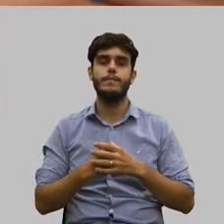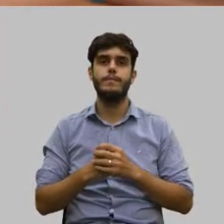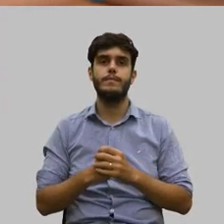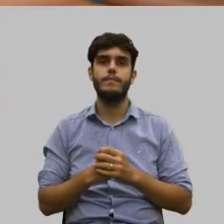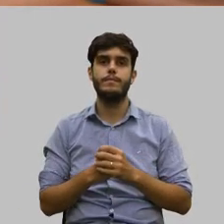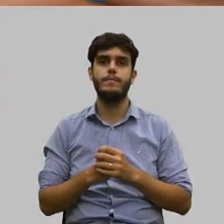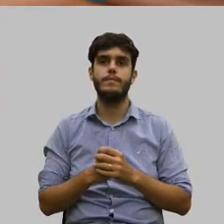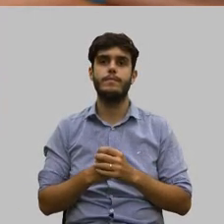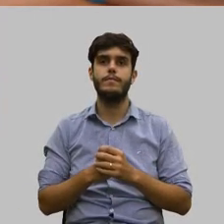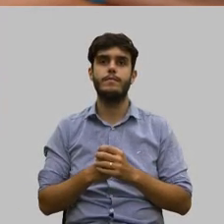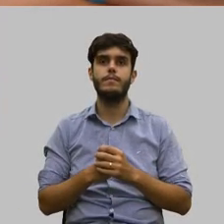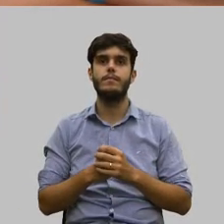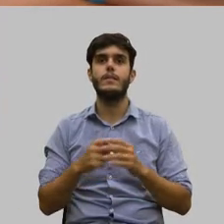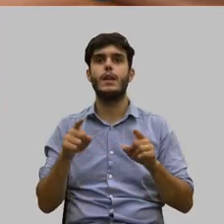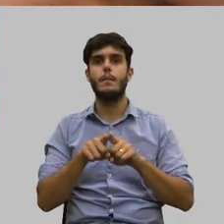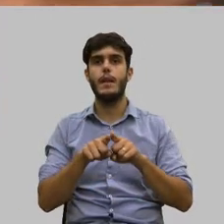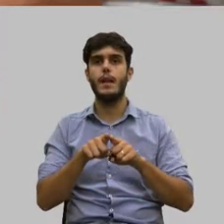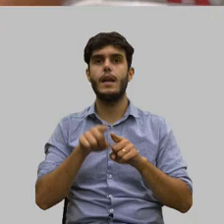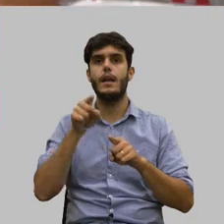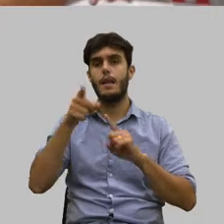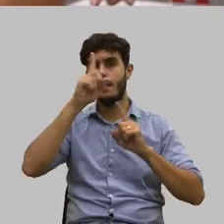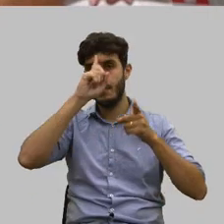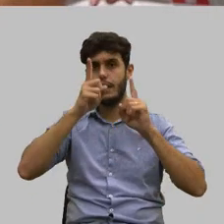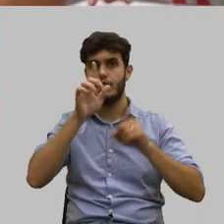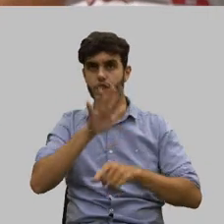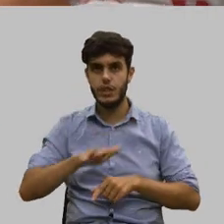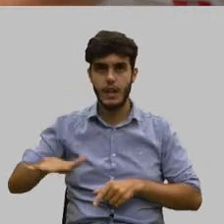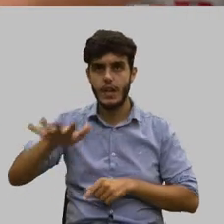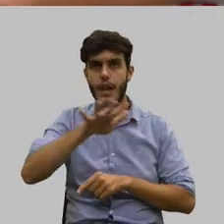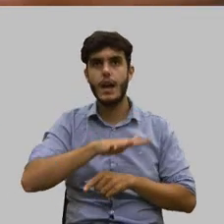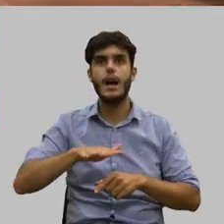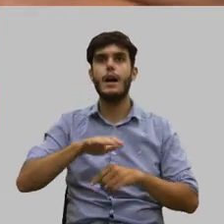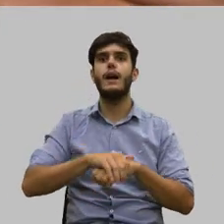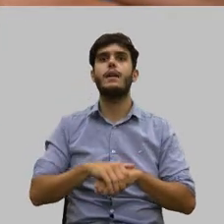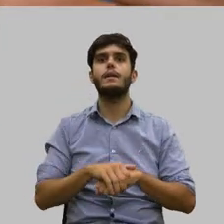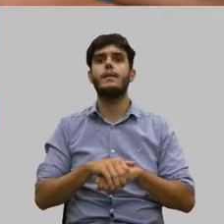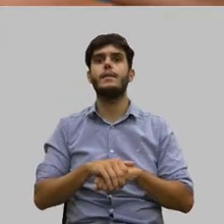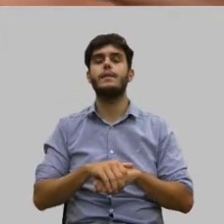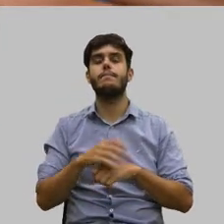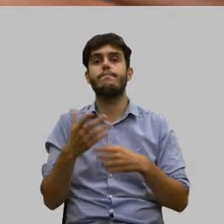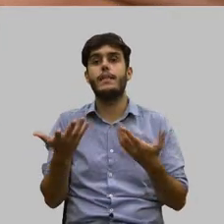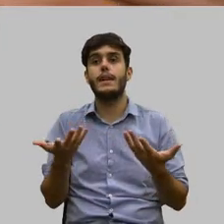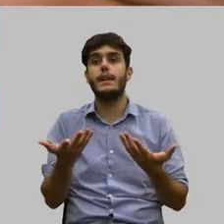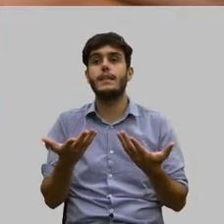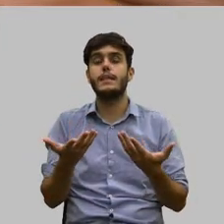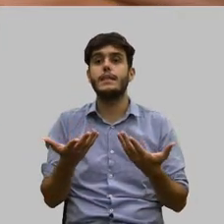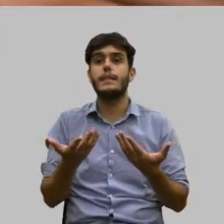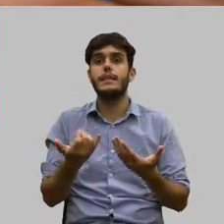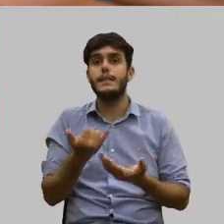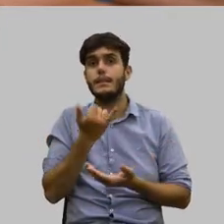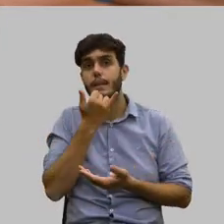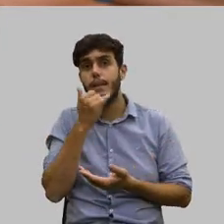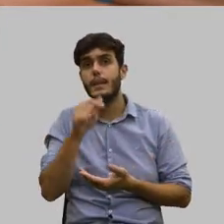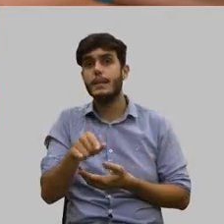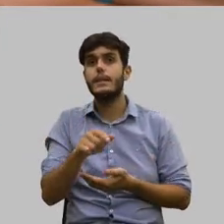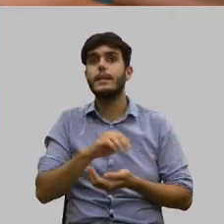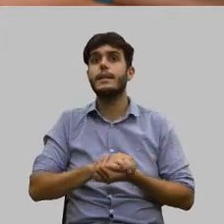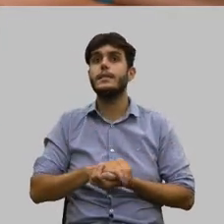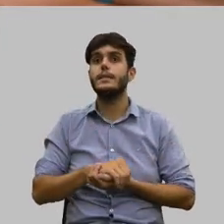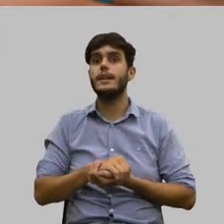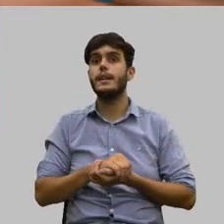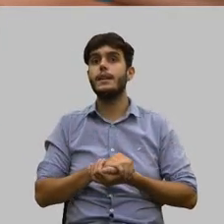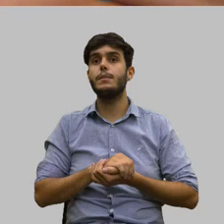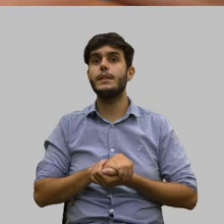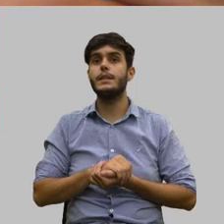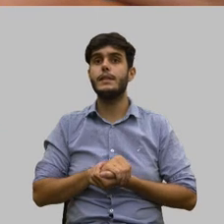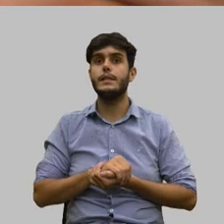com seu Comandante geral o colonel Erlon Mas é uma pena né mas vossa excelência pode dar uma